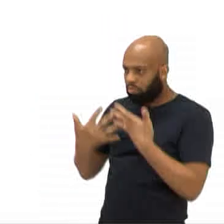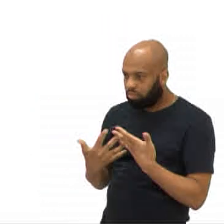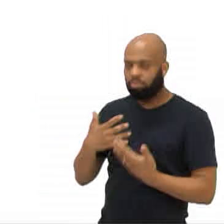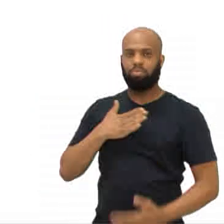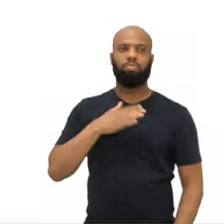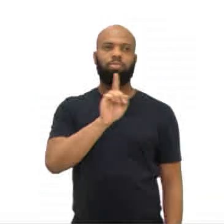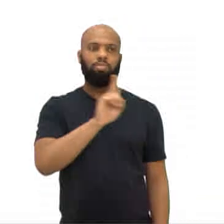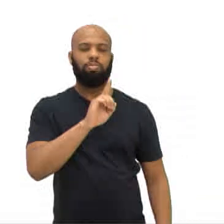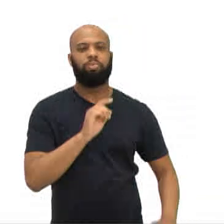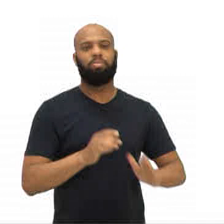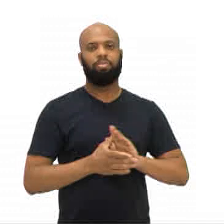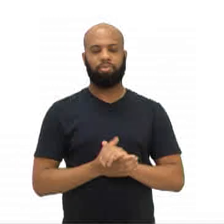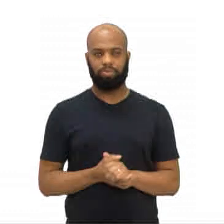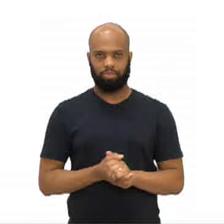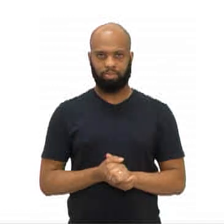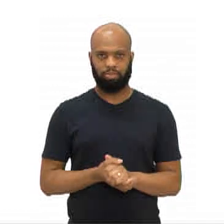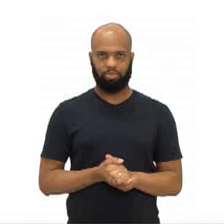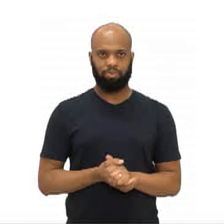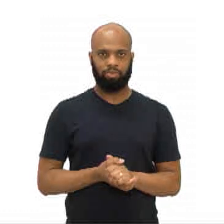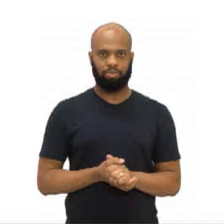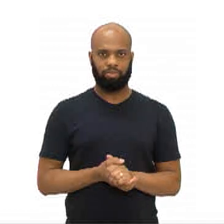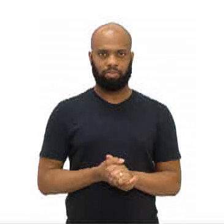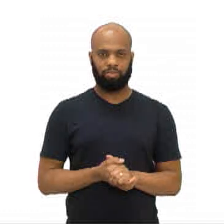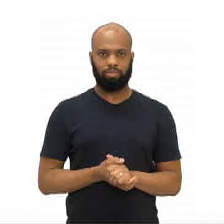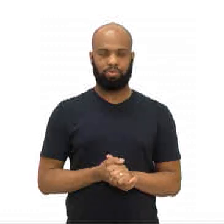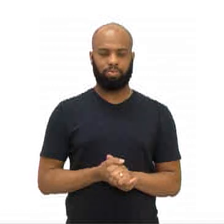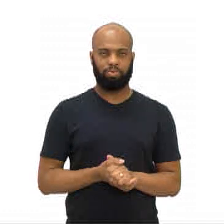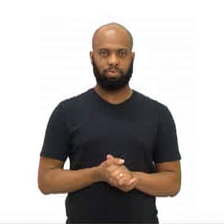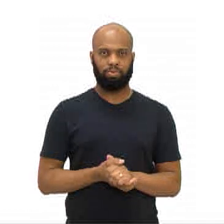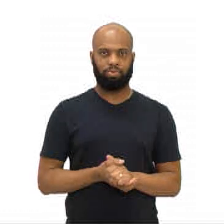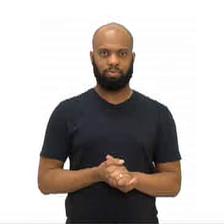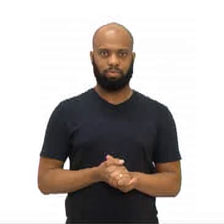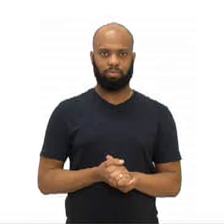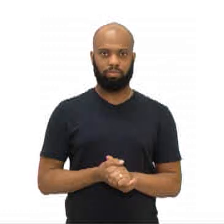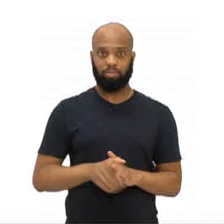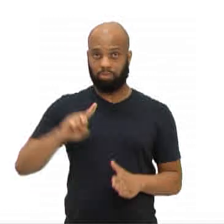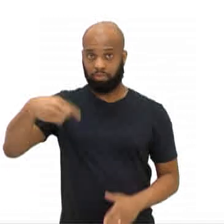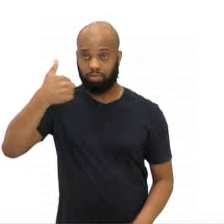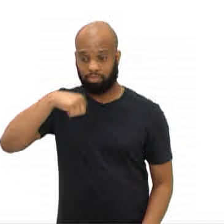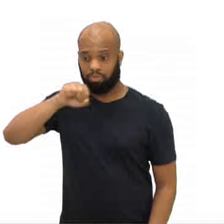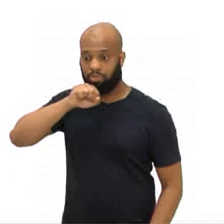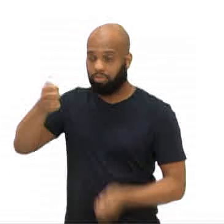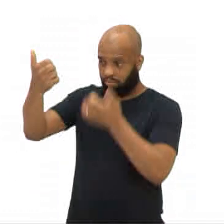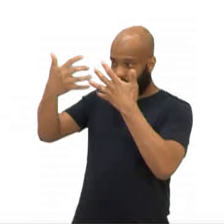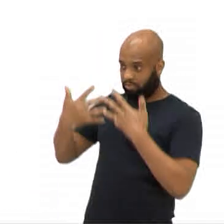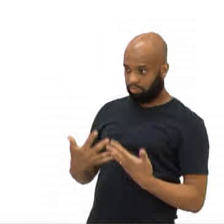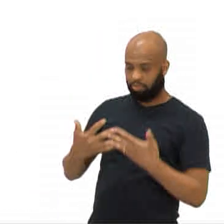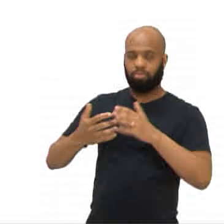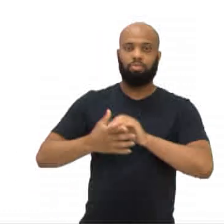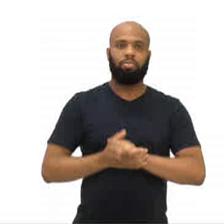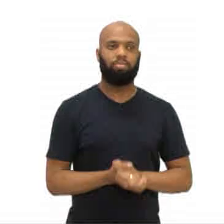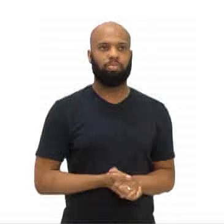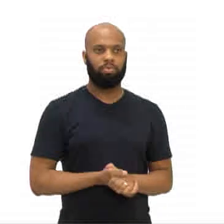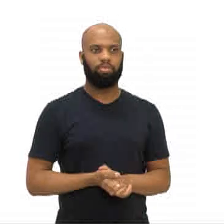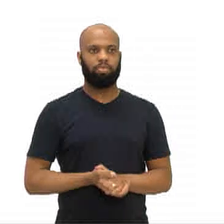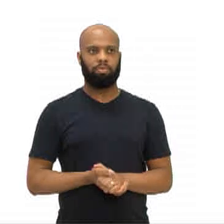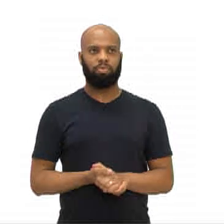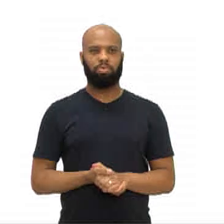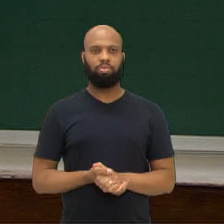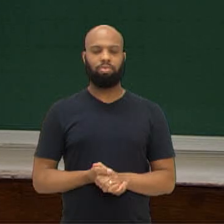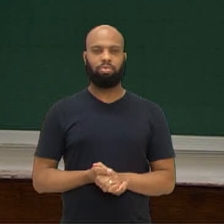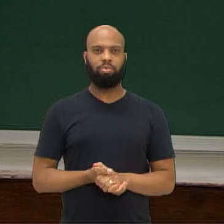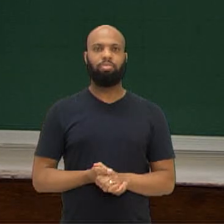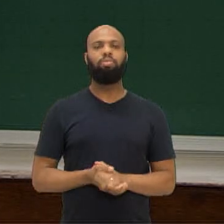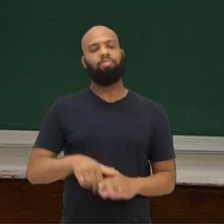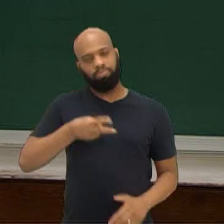trabalhamos. Depois eu perguntei a minha madre, ela me disse, ele foi a caçar pájaros.